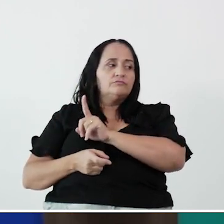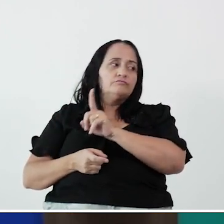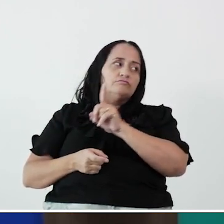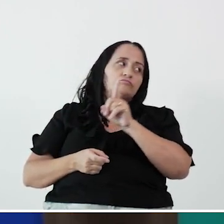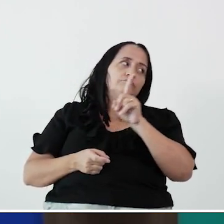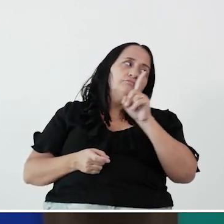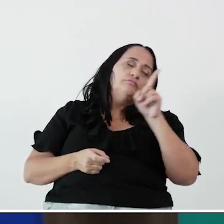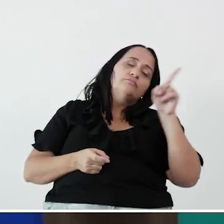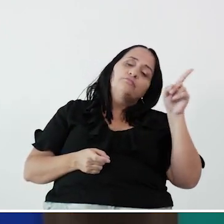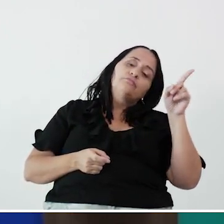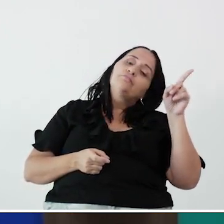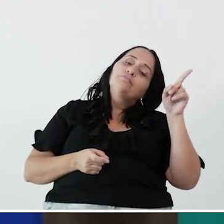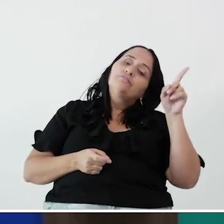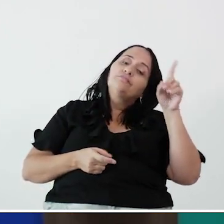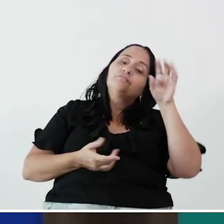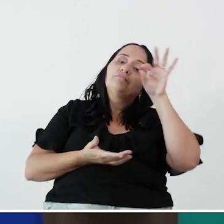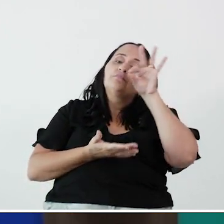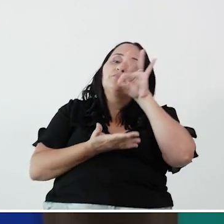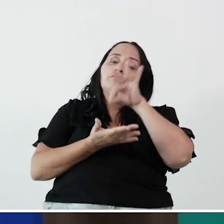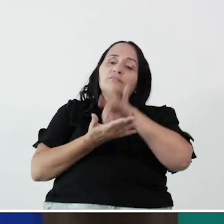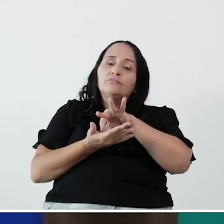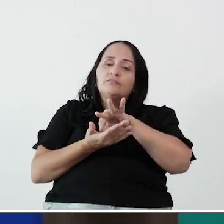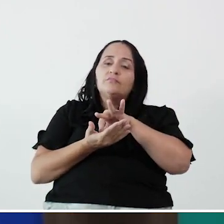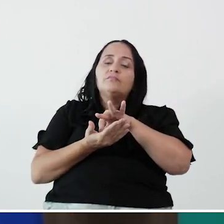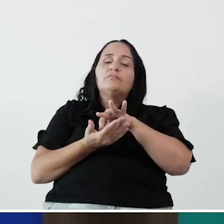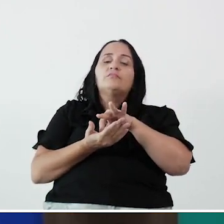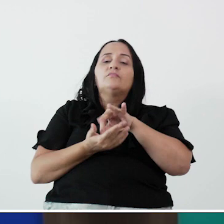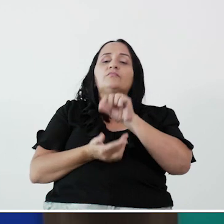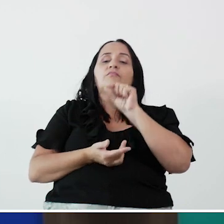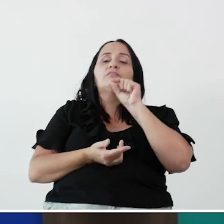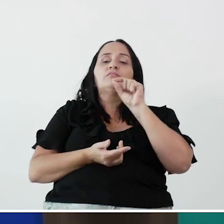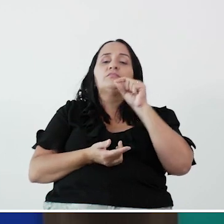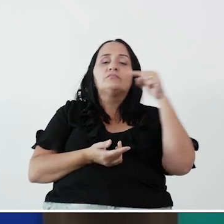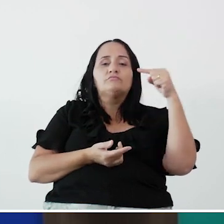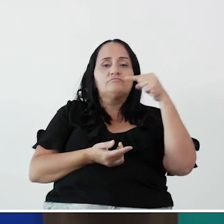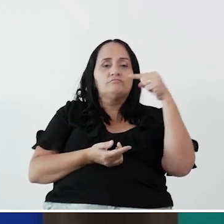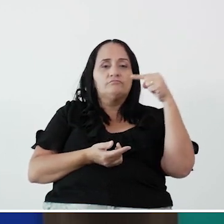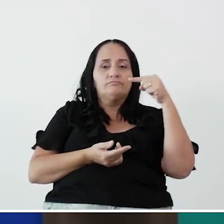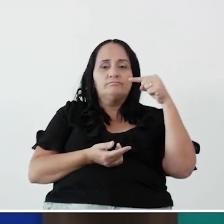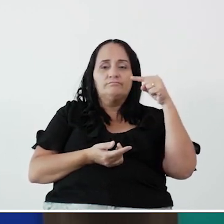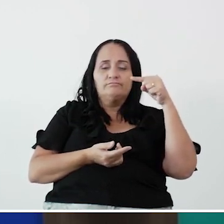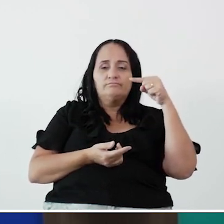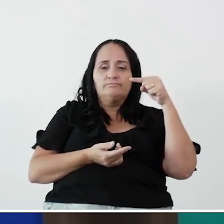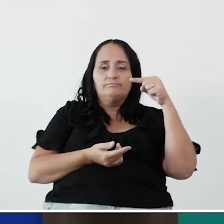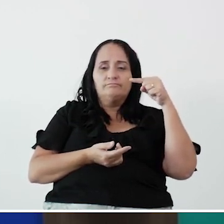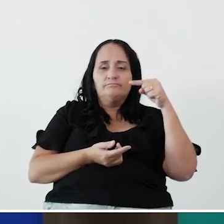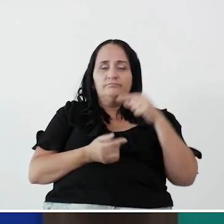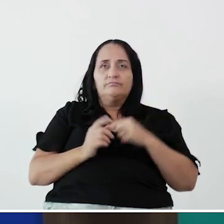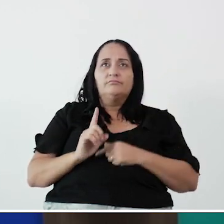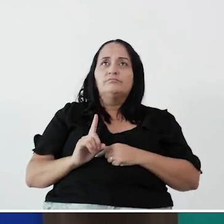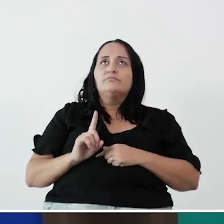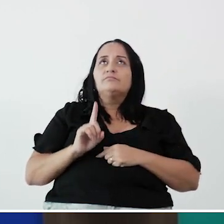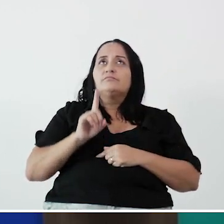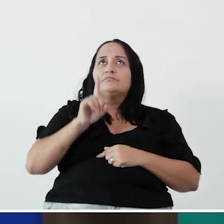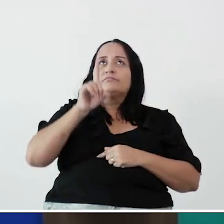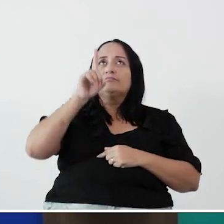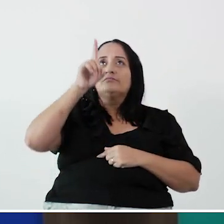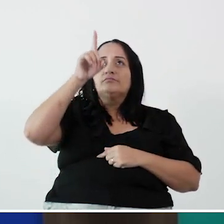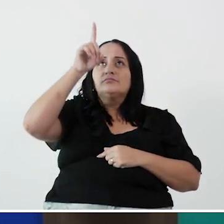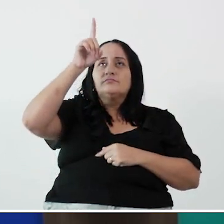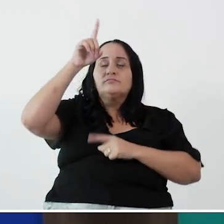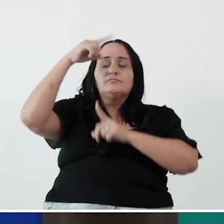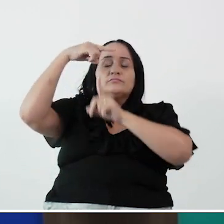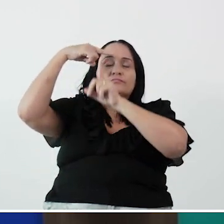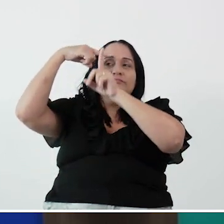origem, marcaremos valores negativos para x. Acima da origem, marcaremos